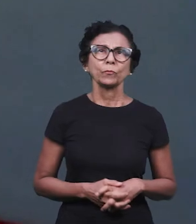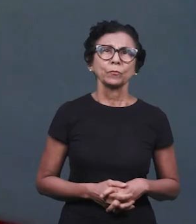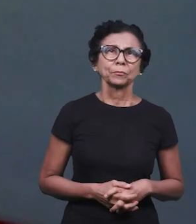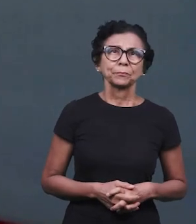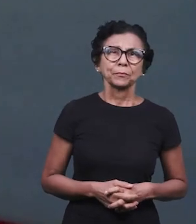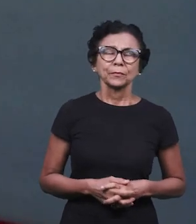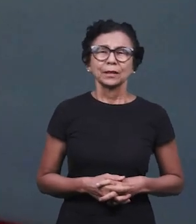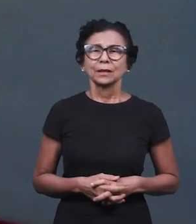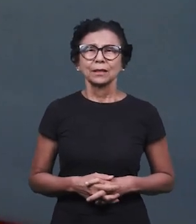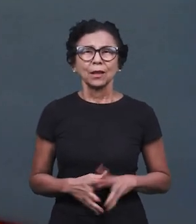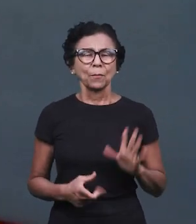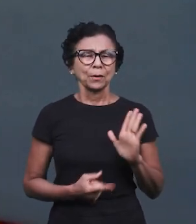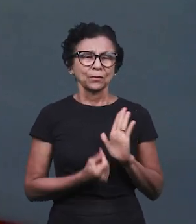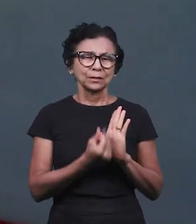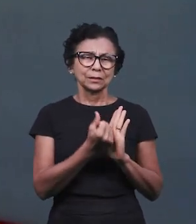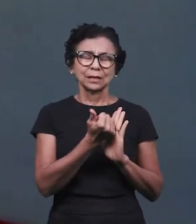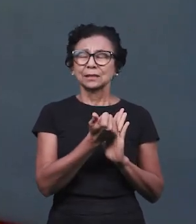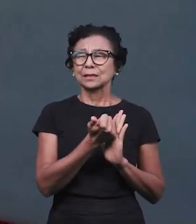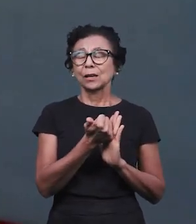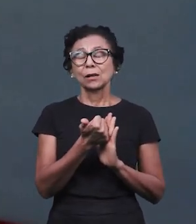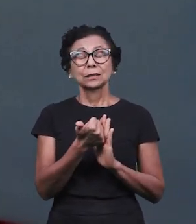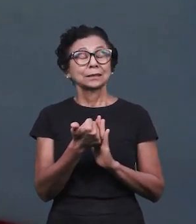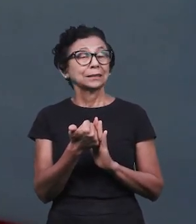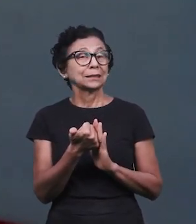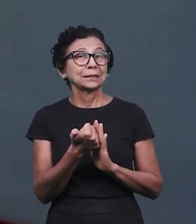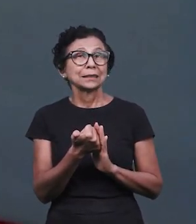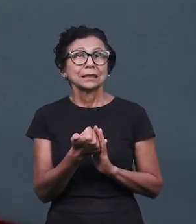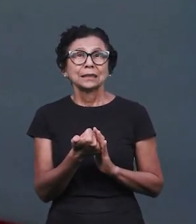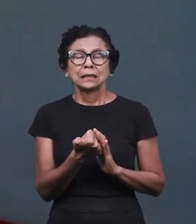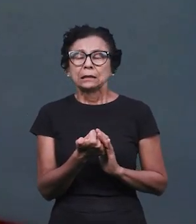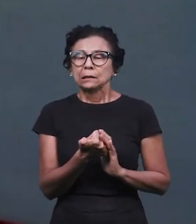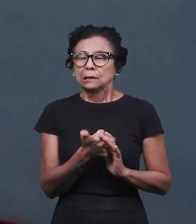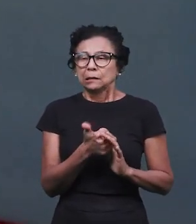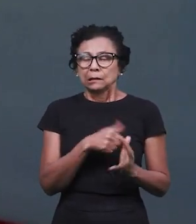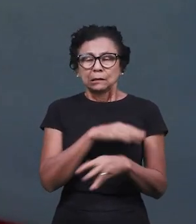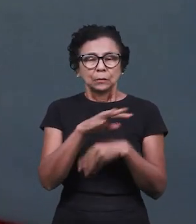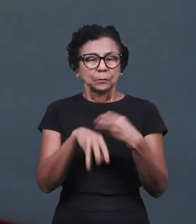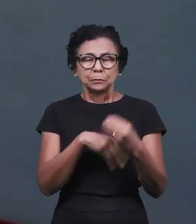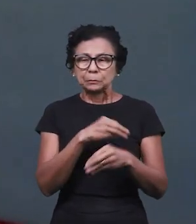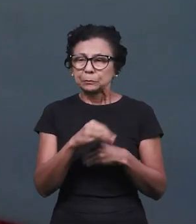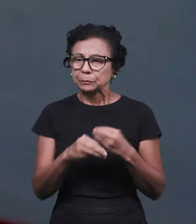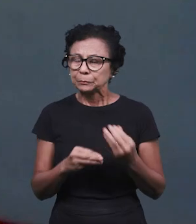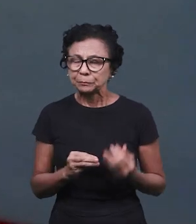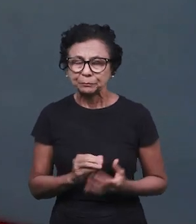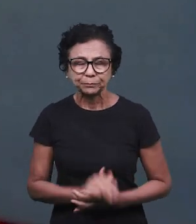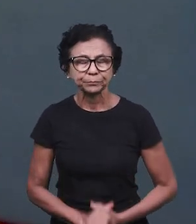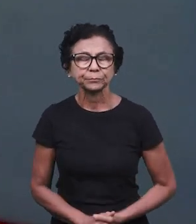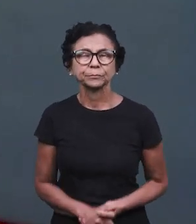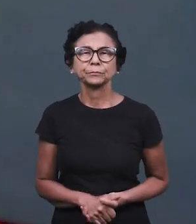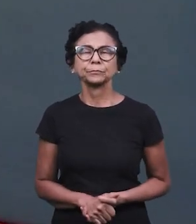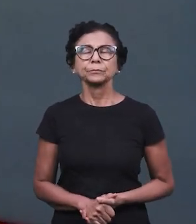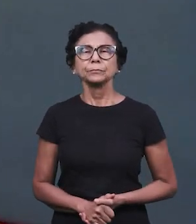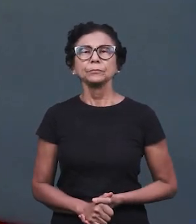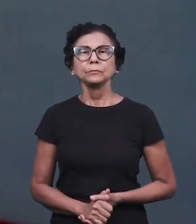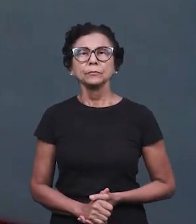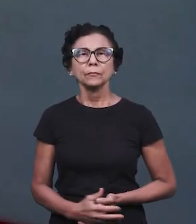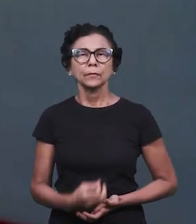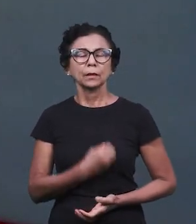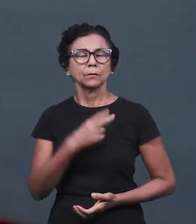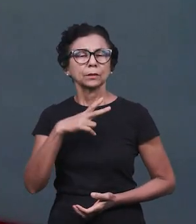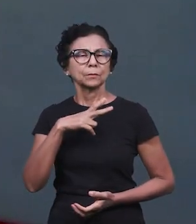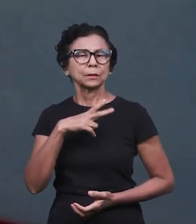vida financeira são múltiplas, porque não consegue fazer uma organização financeira, né? Na vida pessoal,